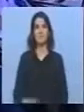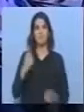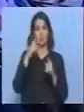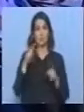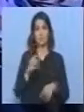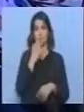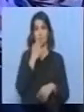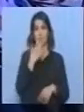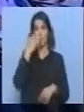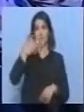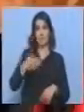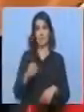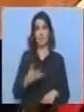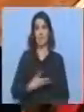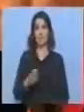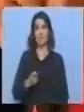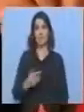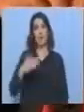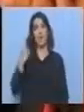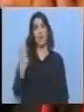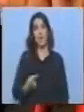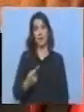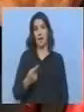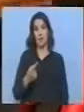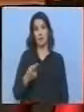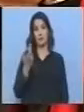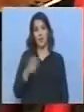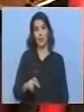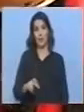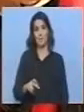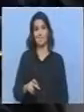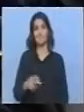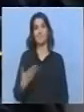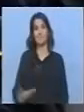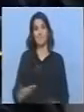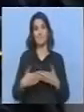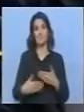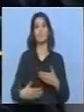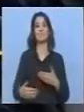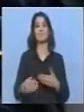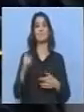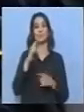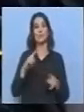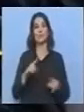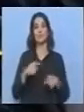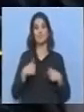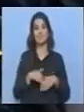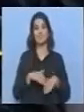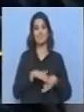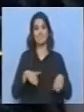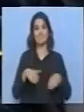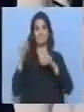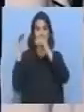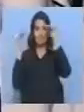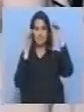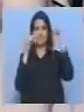Sousa completa 70 anos em dezembro, a idade obrigatória para a reforma. A partir de agora, despe o traje de professor e assume apenas o de